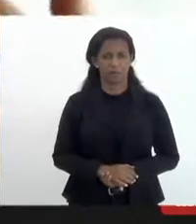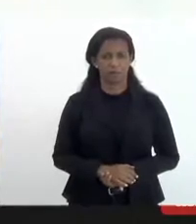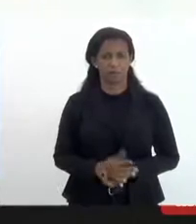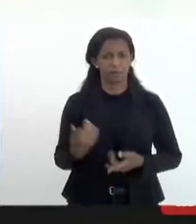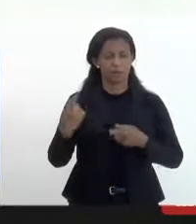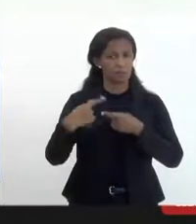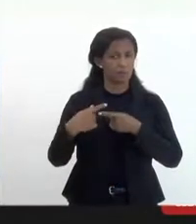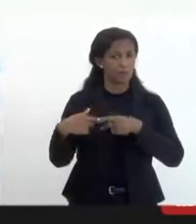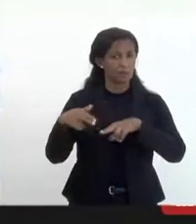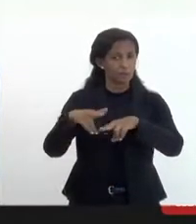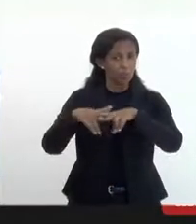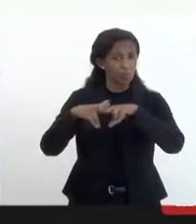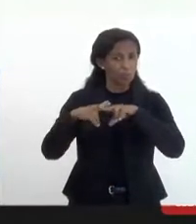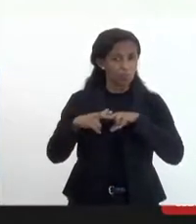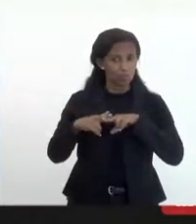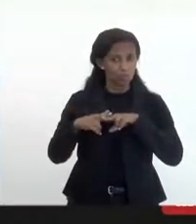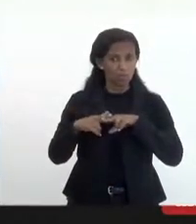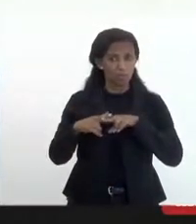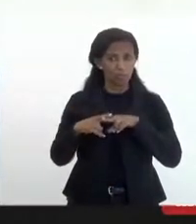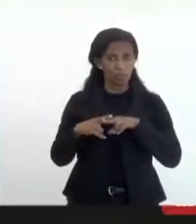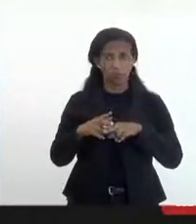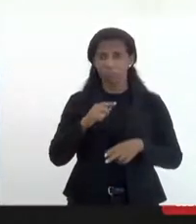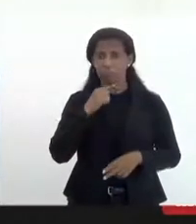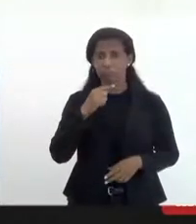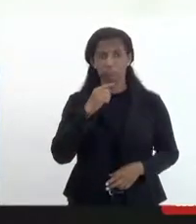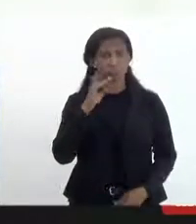Porque a causa raiz não está resolvida.